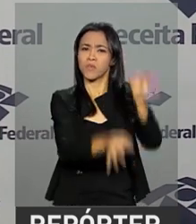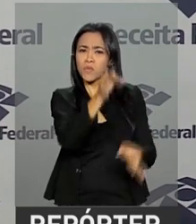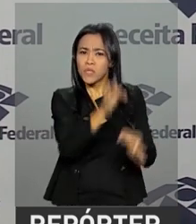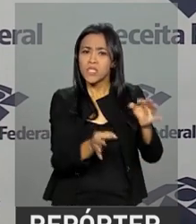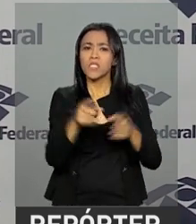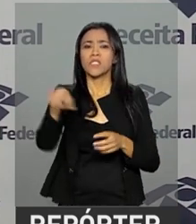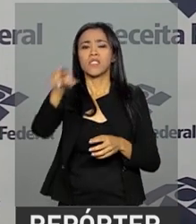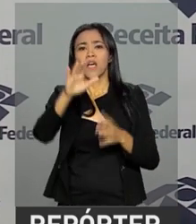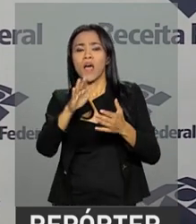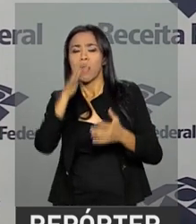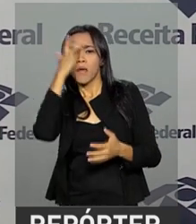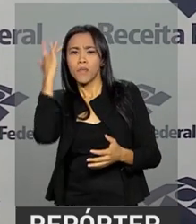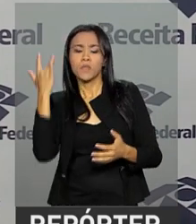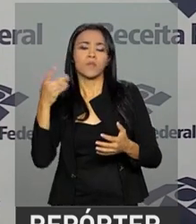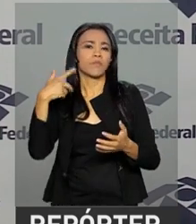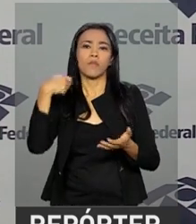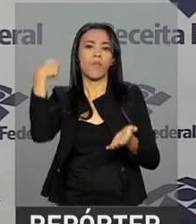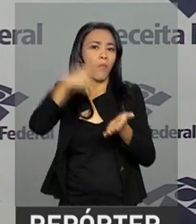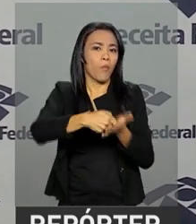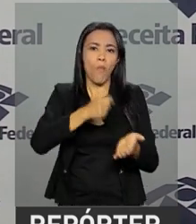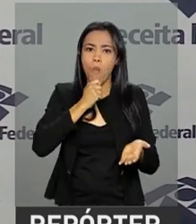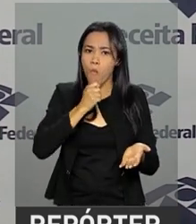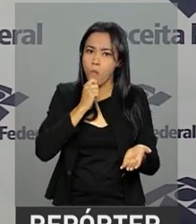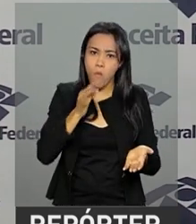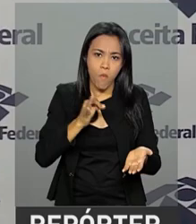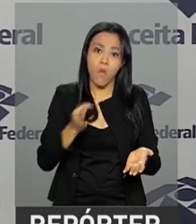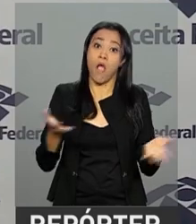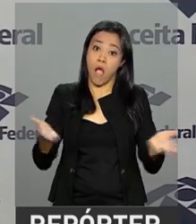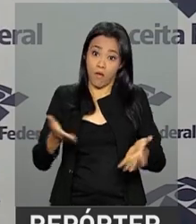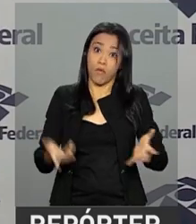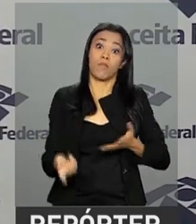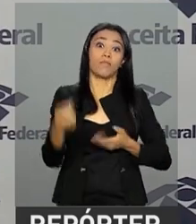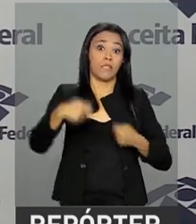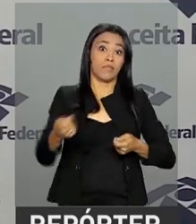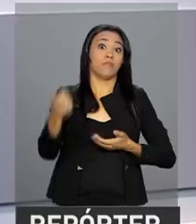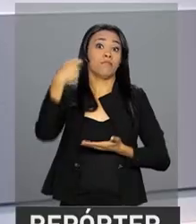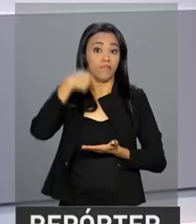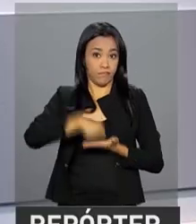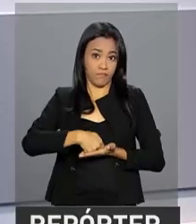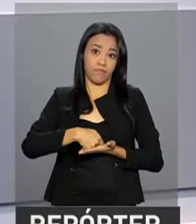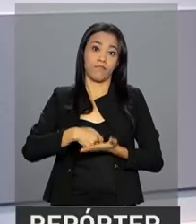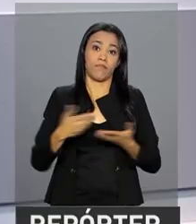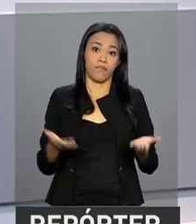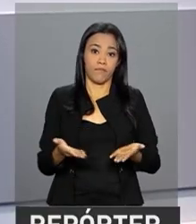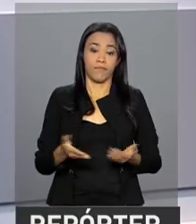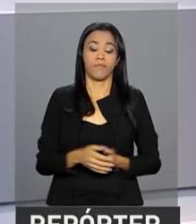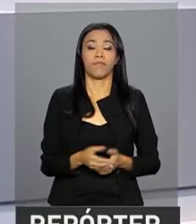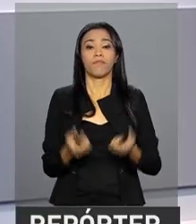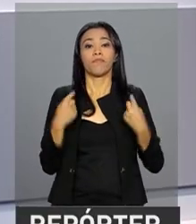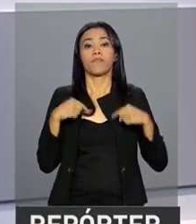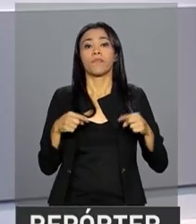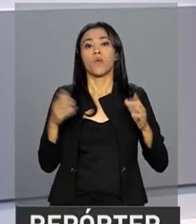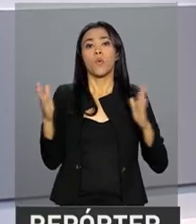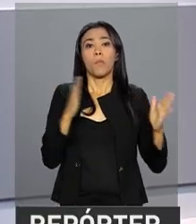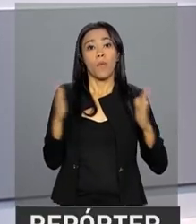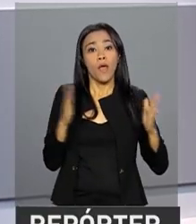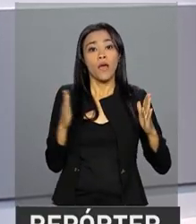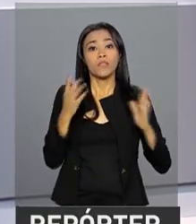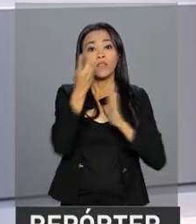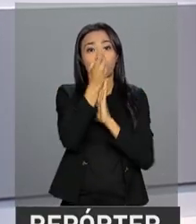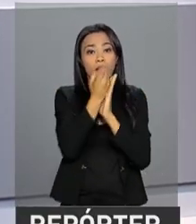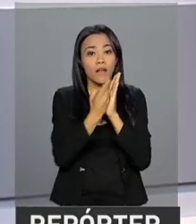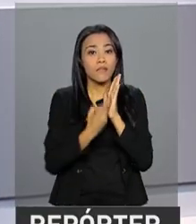dessas contribuições e que agora poderão se antes e cobrados e o prazo para entrega da declaração